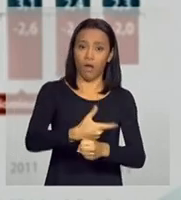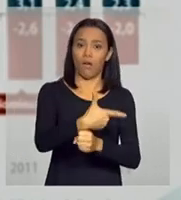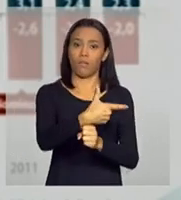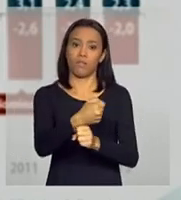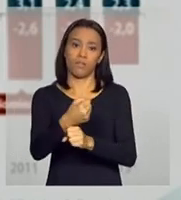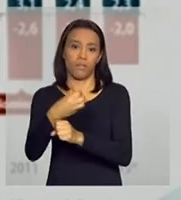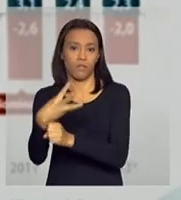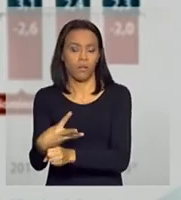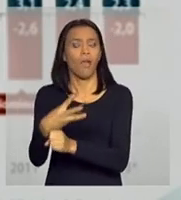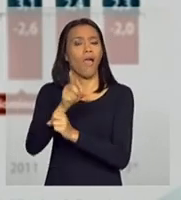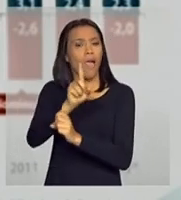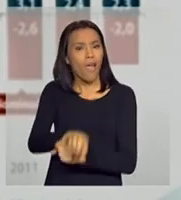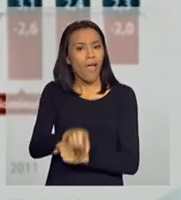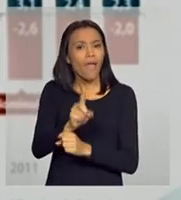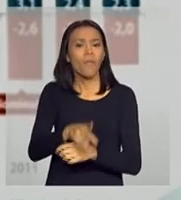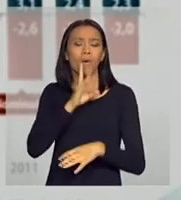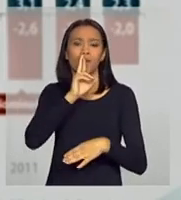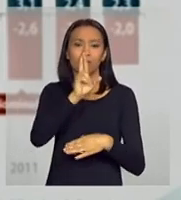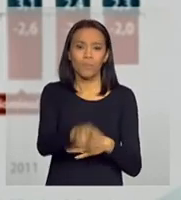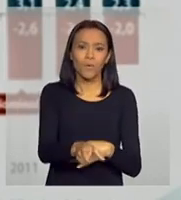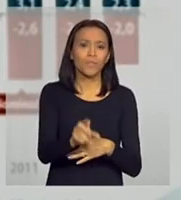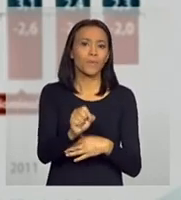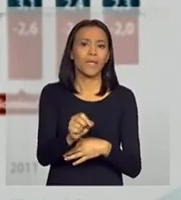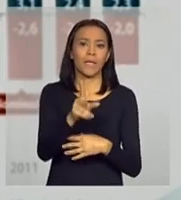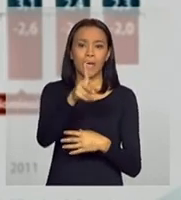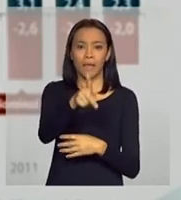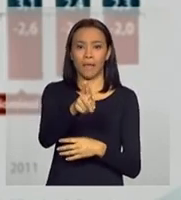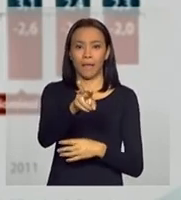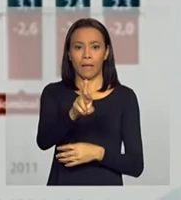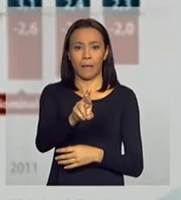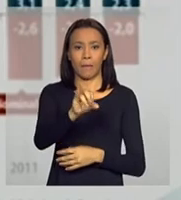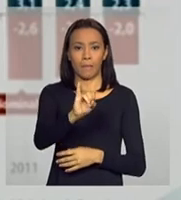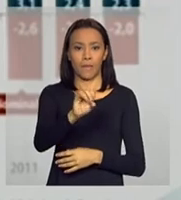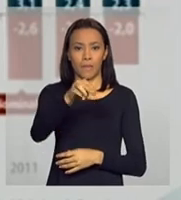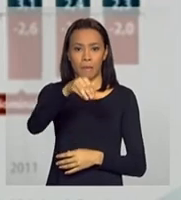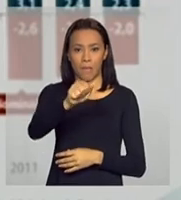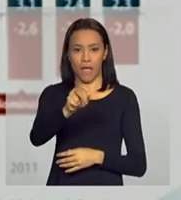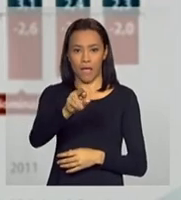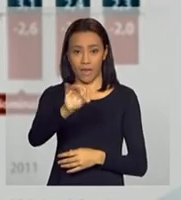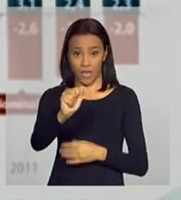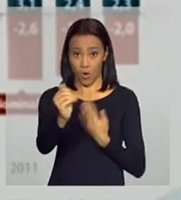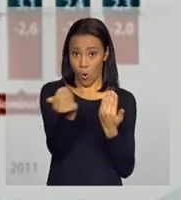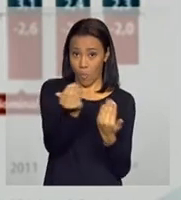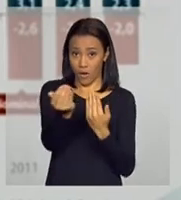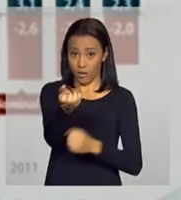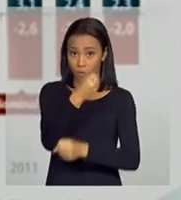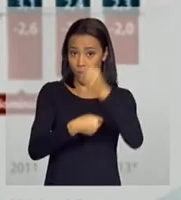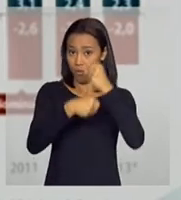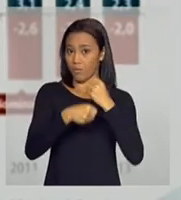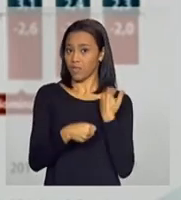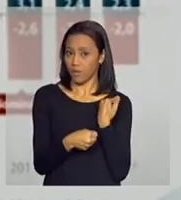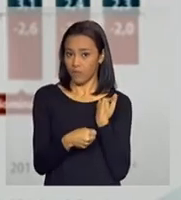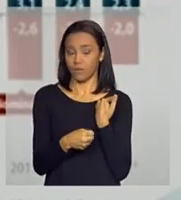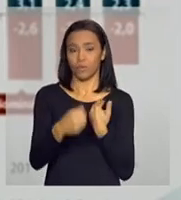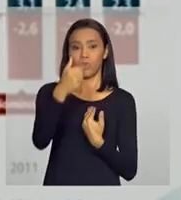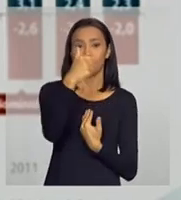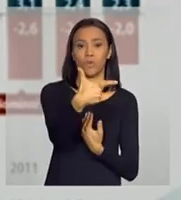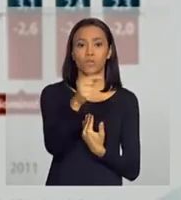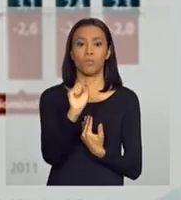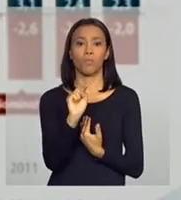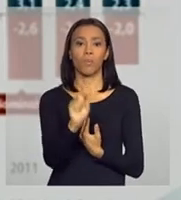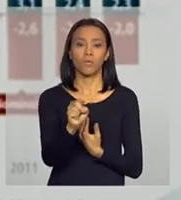um resultado primário semelhante a o ano passado né 2.3